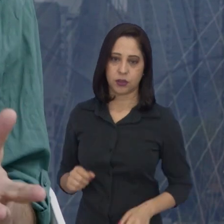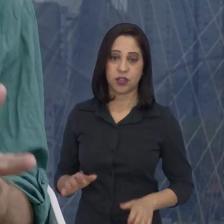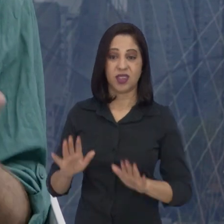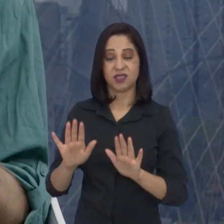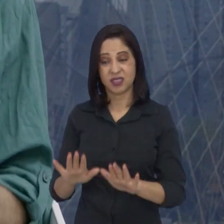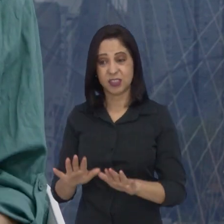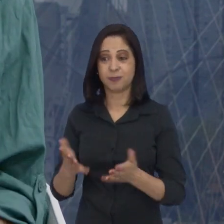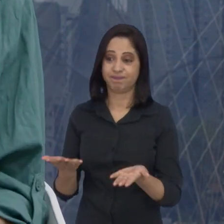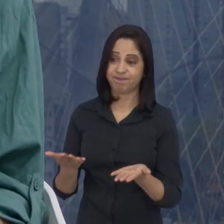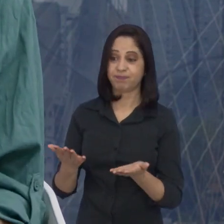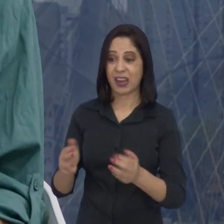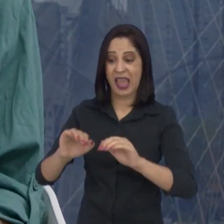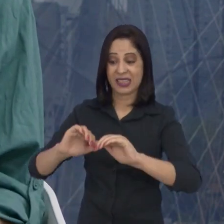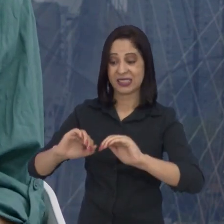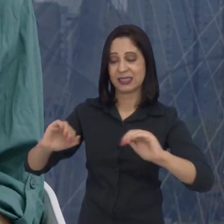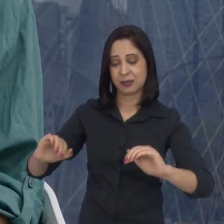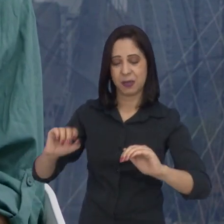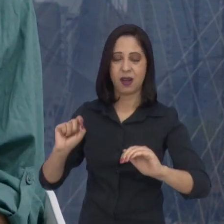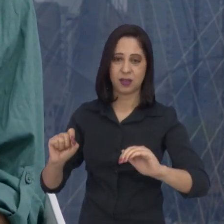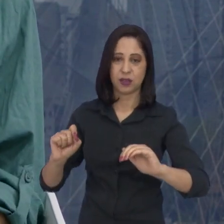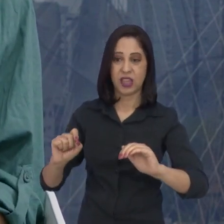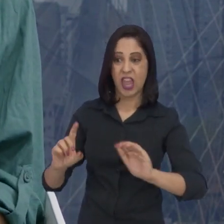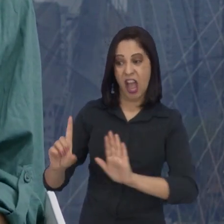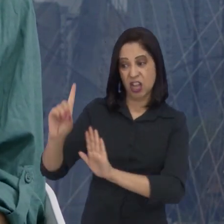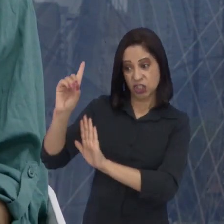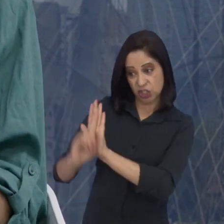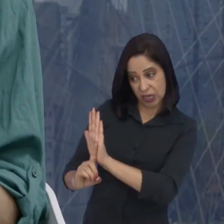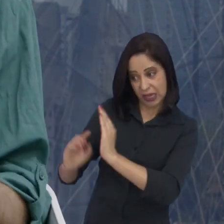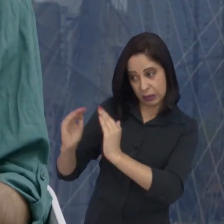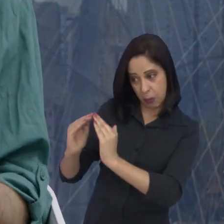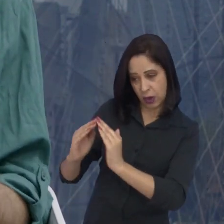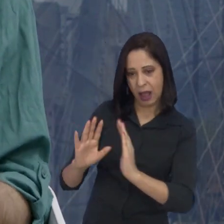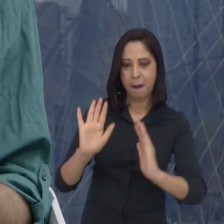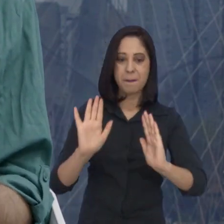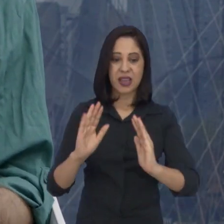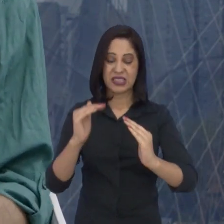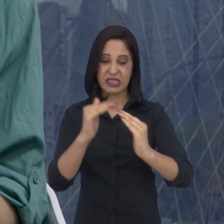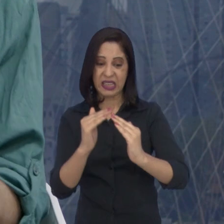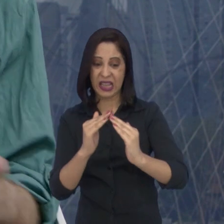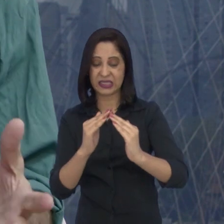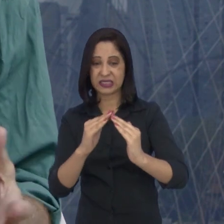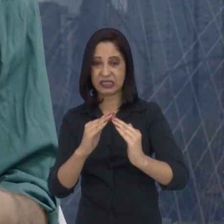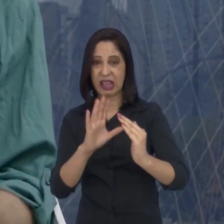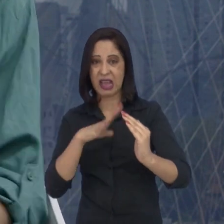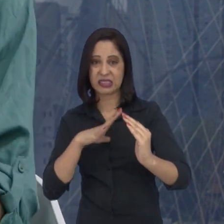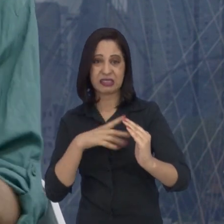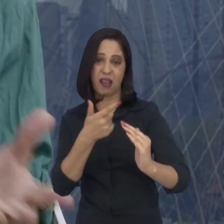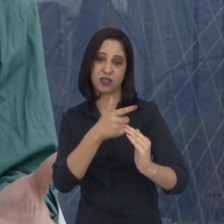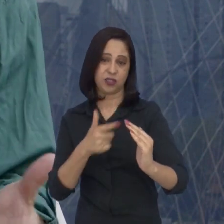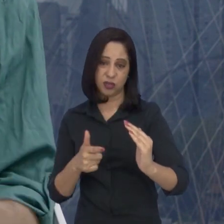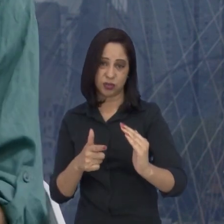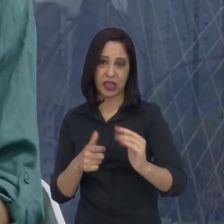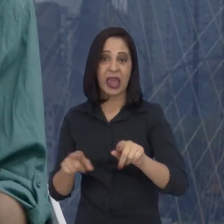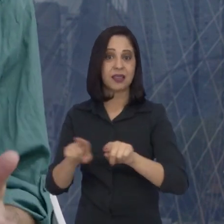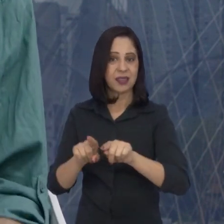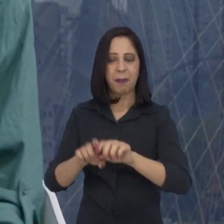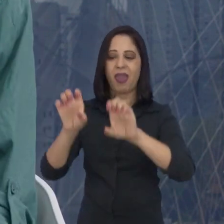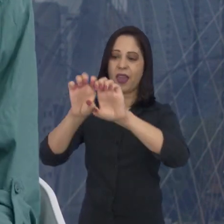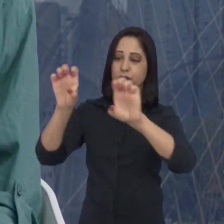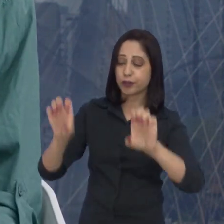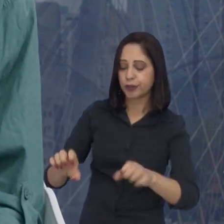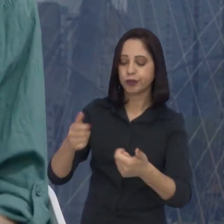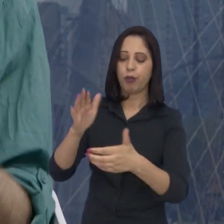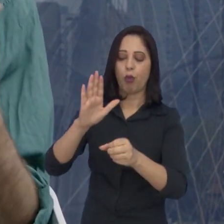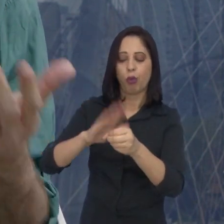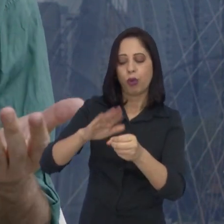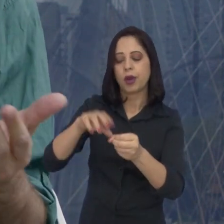de moradia, do direito à cidade, e inclusive no que se refere obviamente à infraestrutura, de saneamento, etc.,